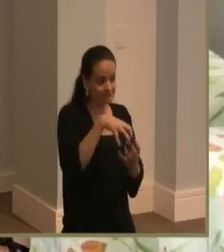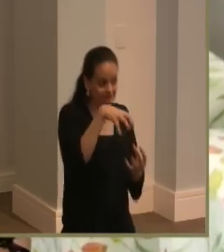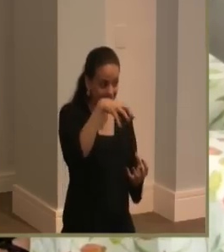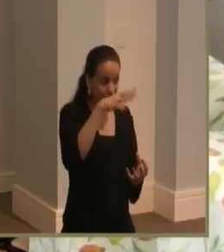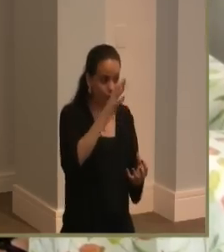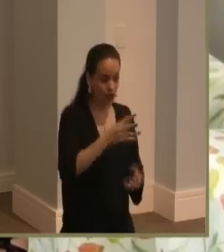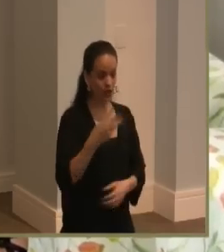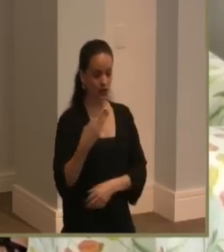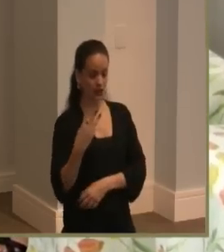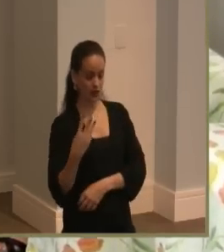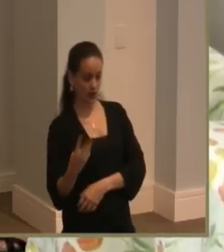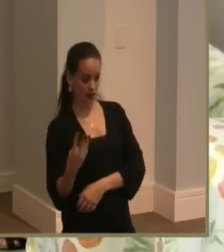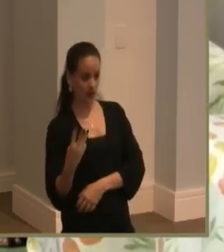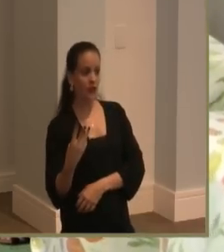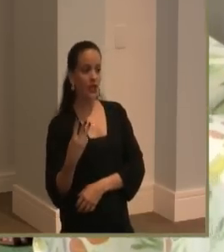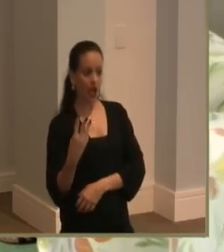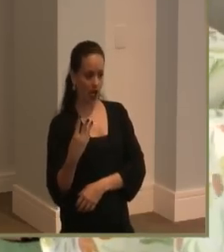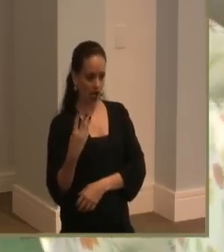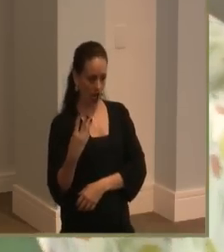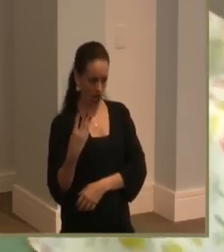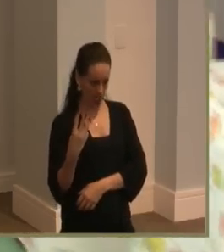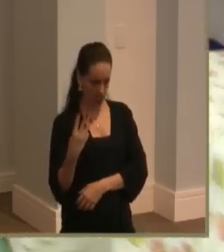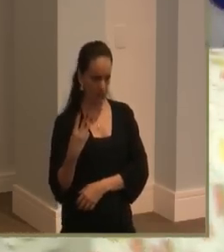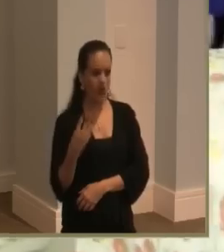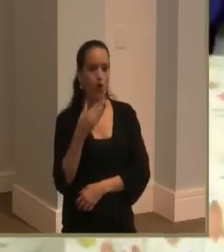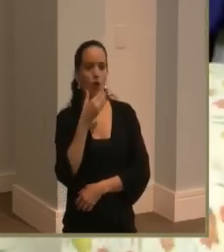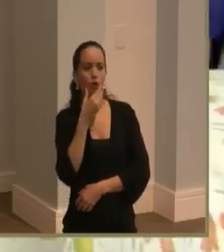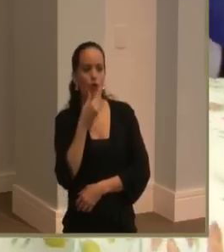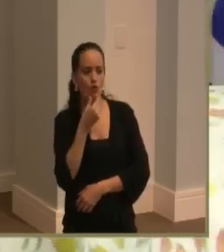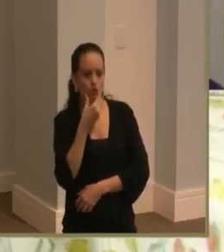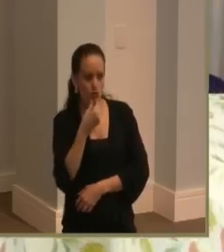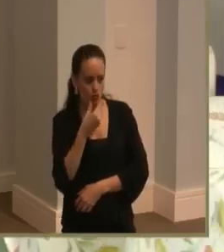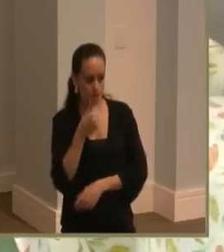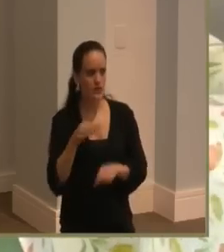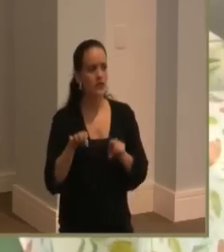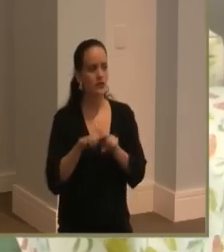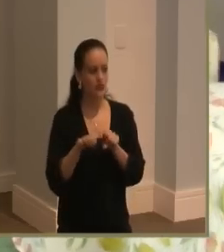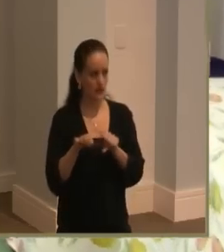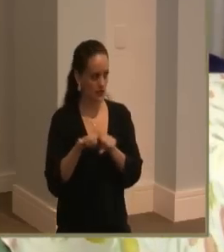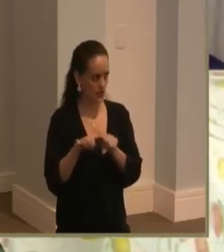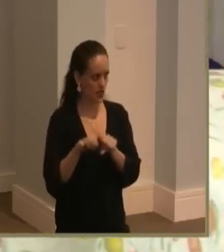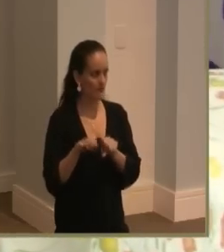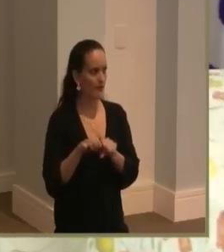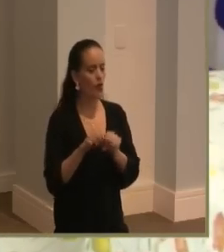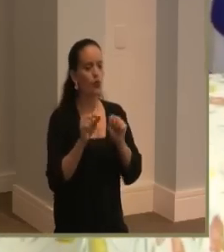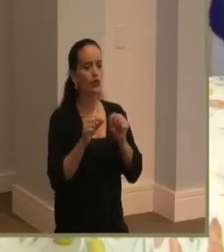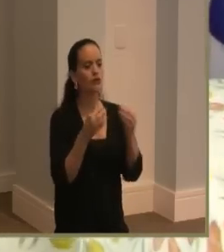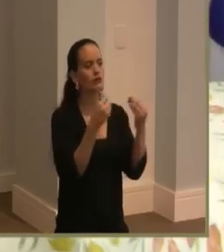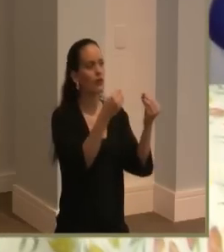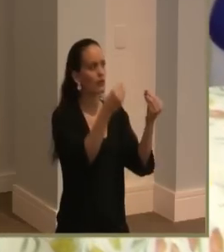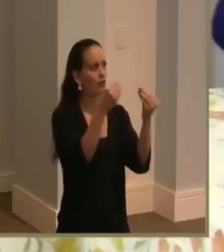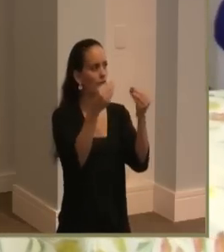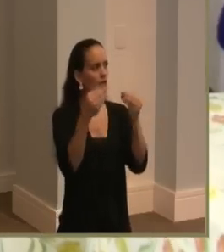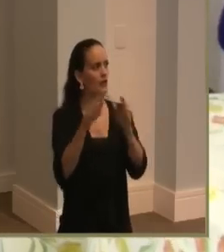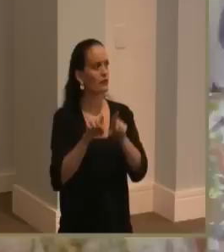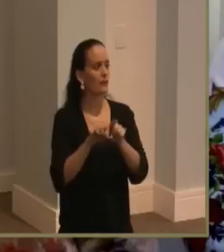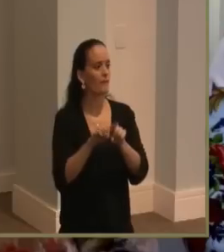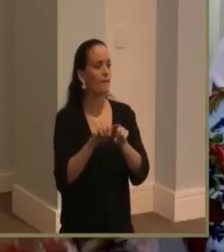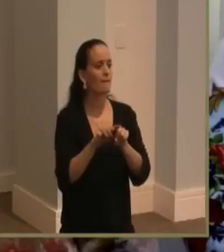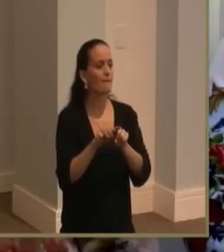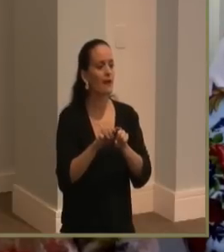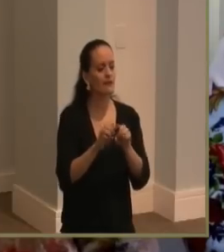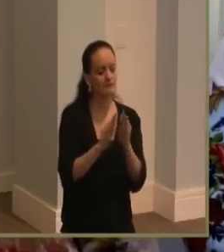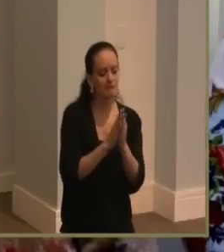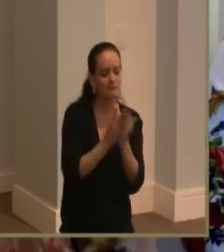3, incluindo o irmão Gonzaga, que é nosso colaborador, inclusive com os Novos Testamentos, temos 3 irmãos aqui,